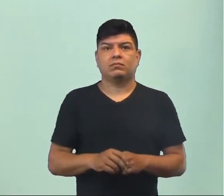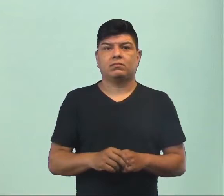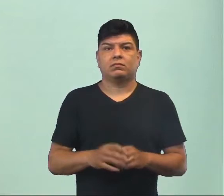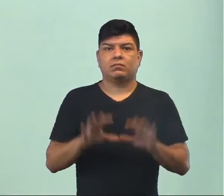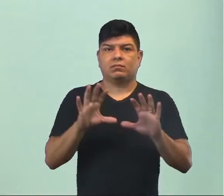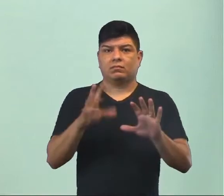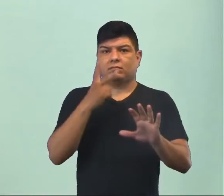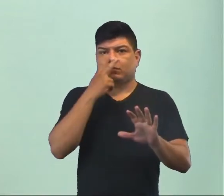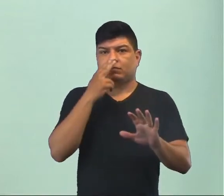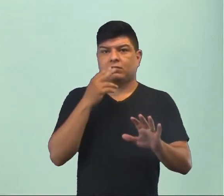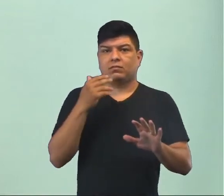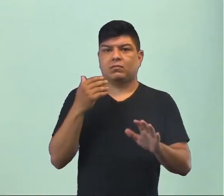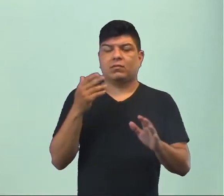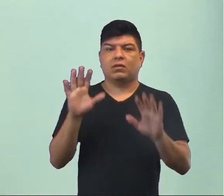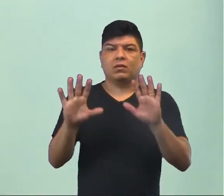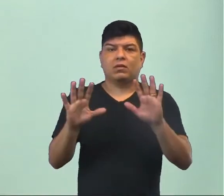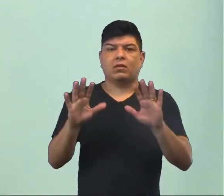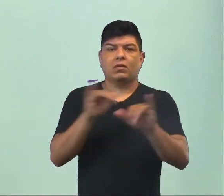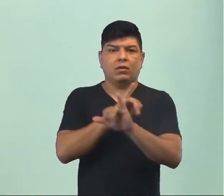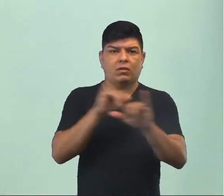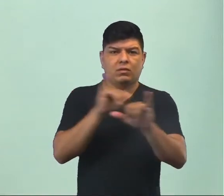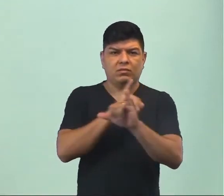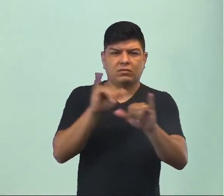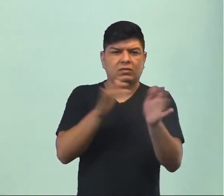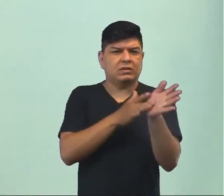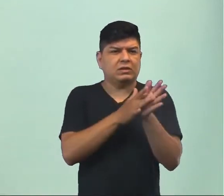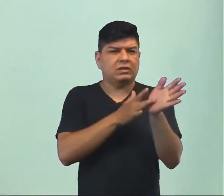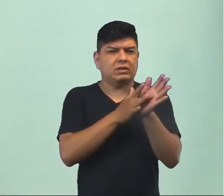esse discurso autoritário aí disfarçado de